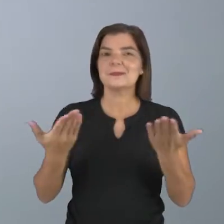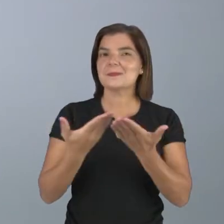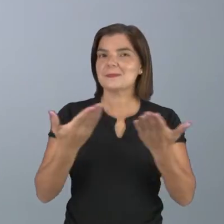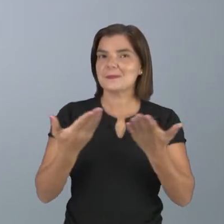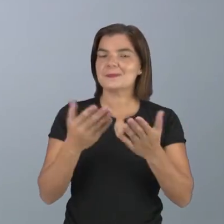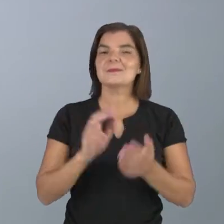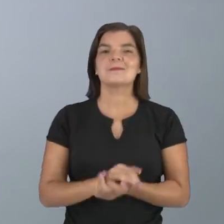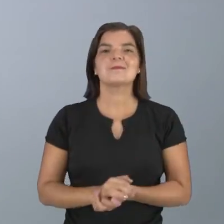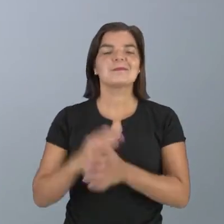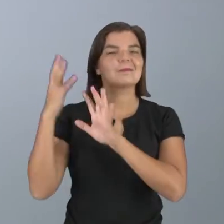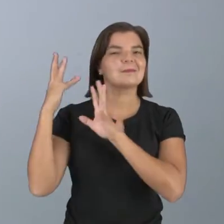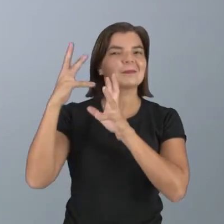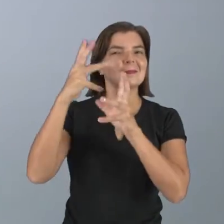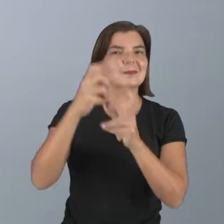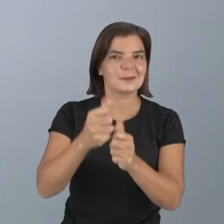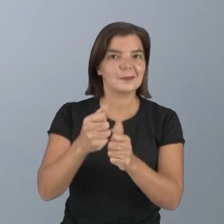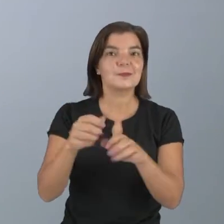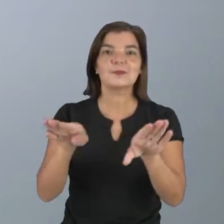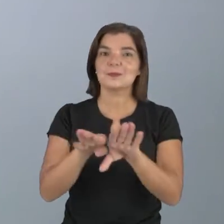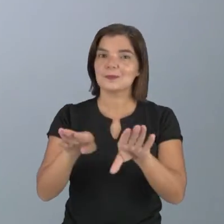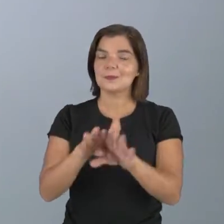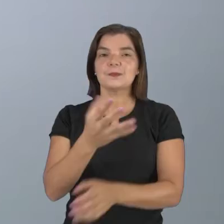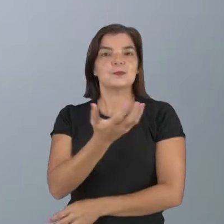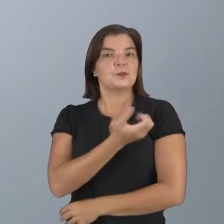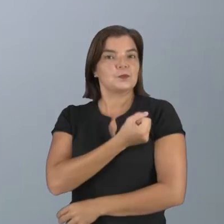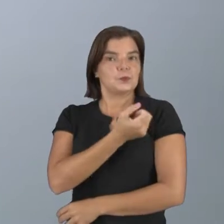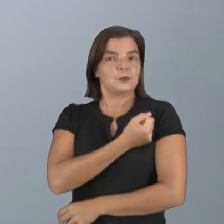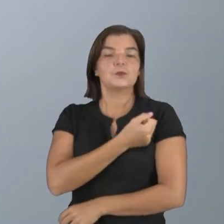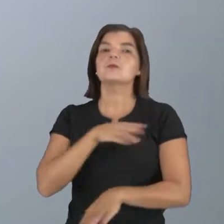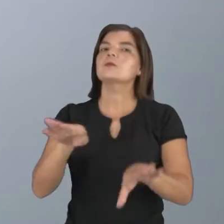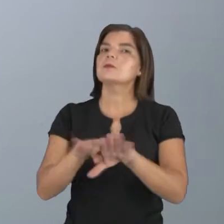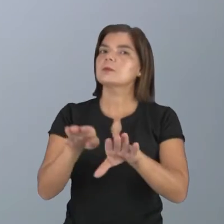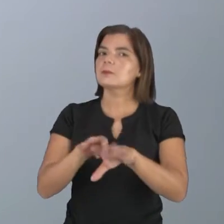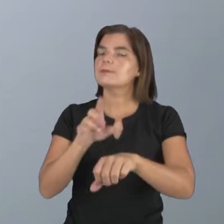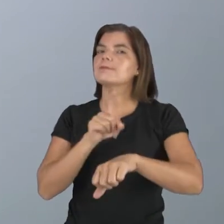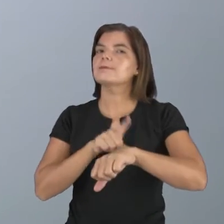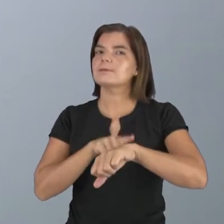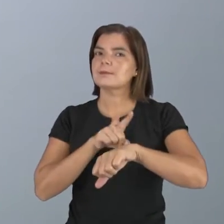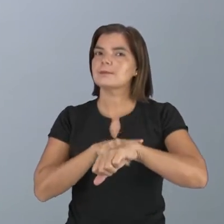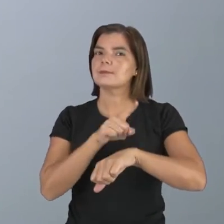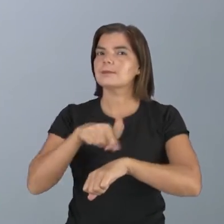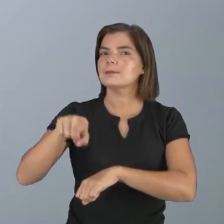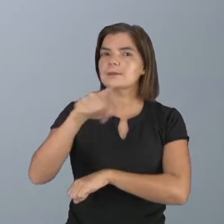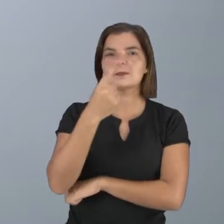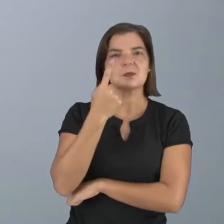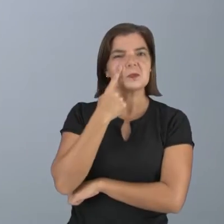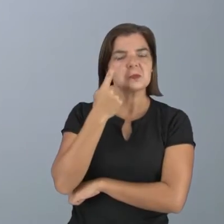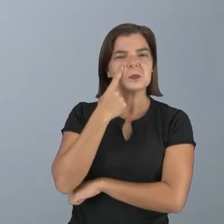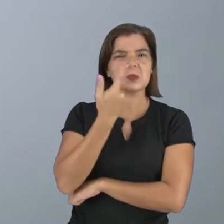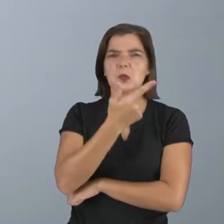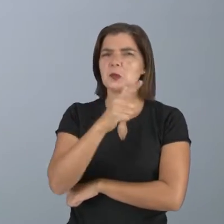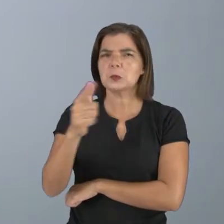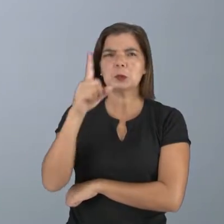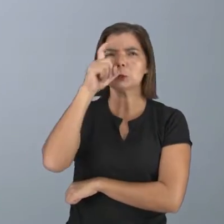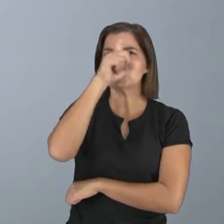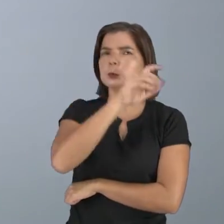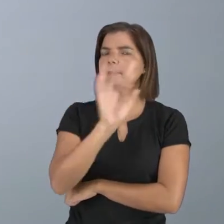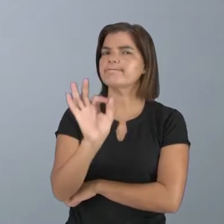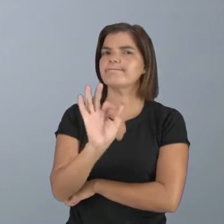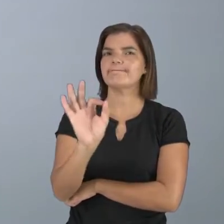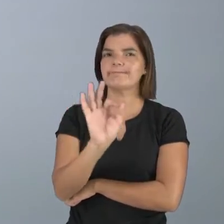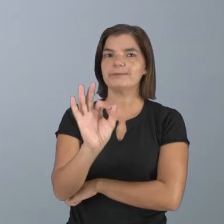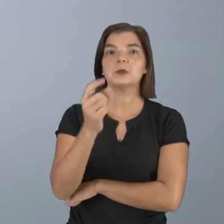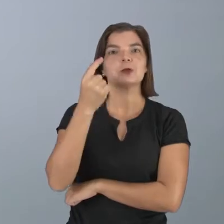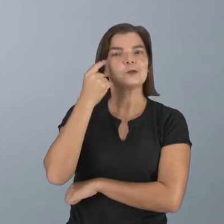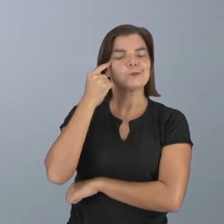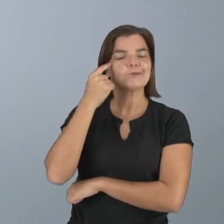nós vamos fazer uma repassada nos numerais e também nas horas, tá? Para vocês verem que não vai ter tanta dificuldade assim como